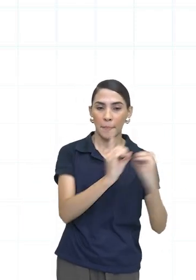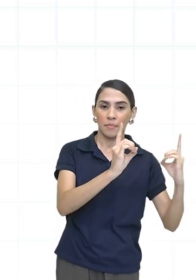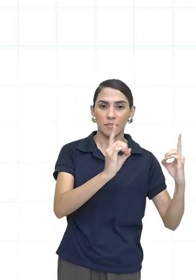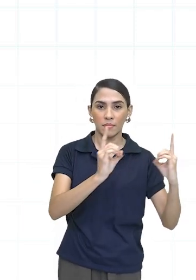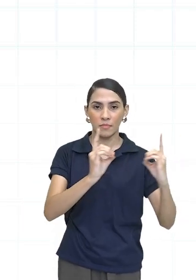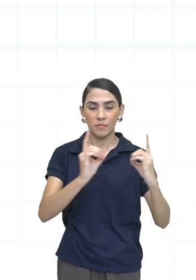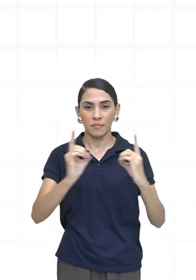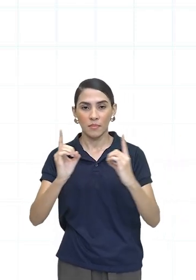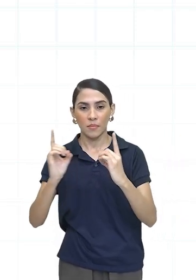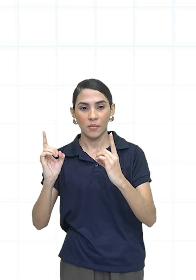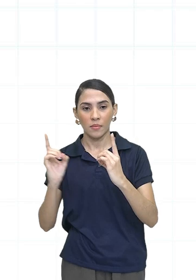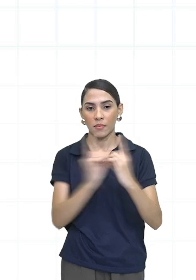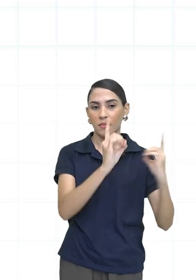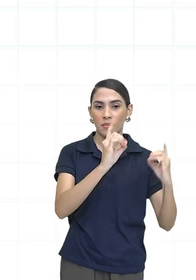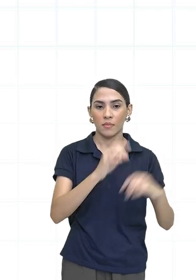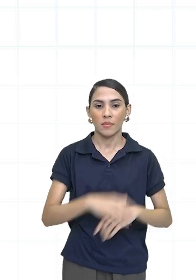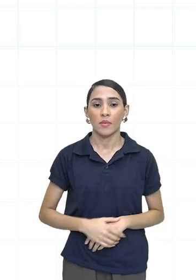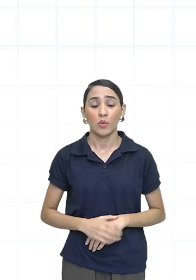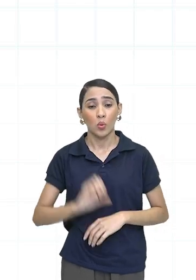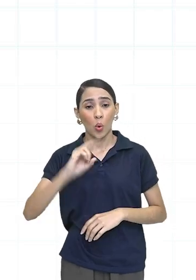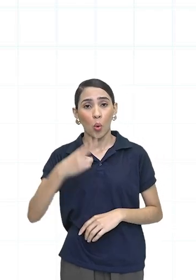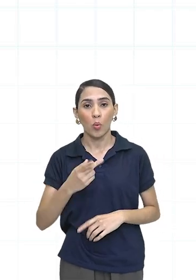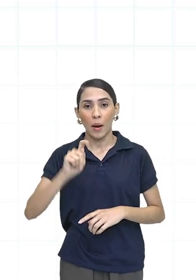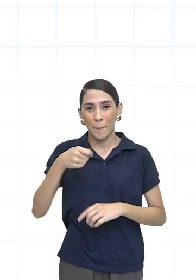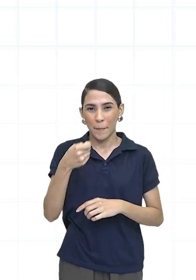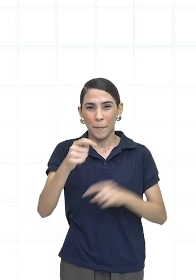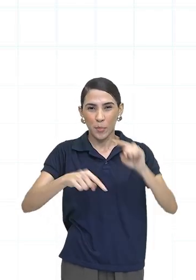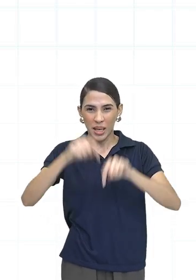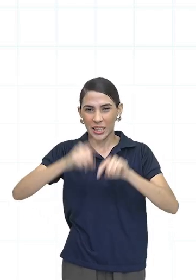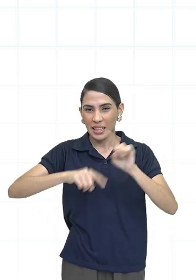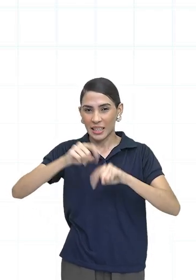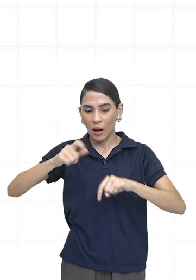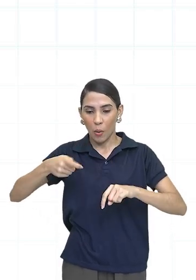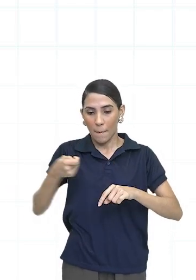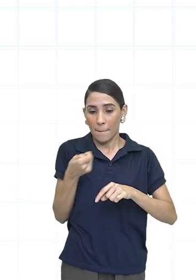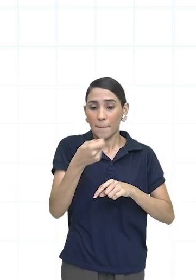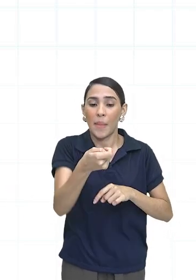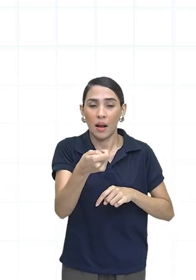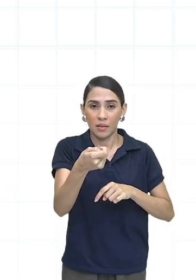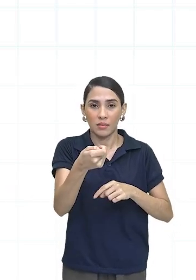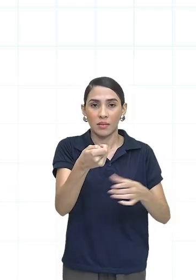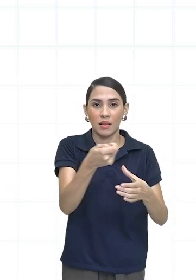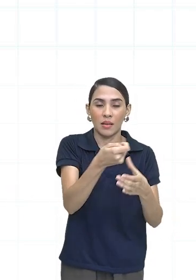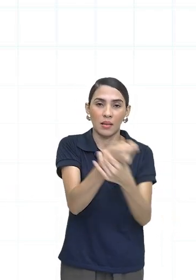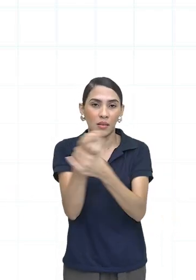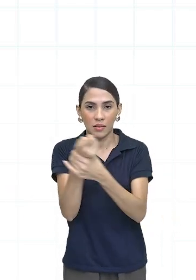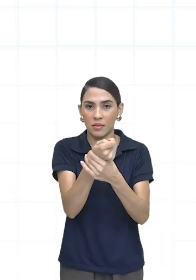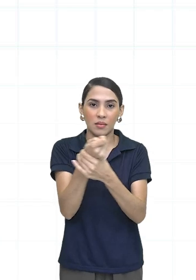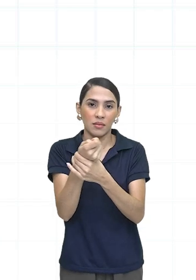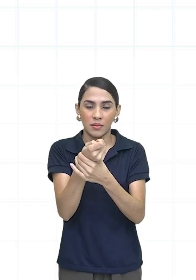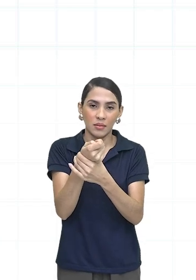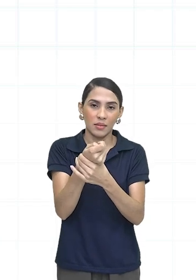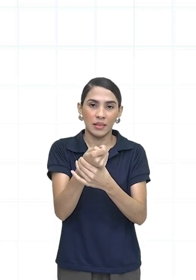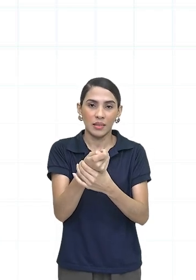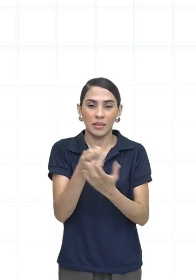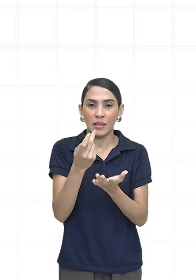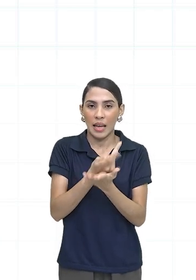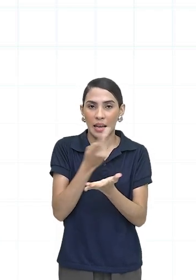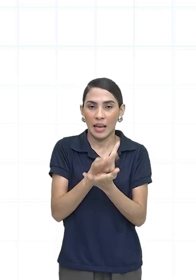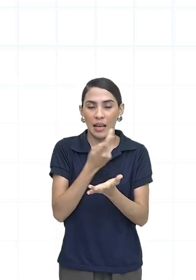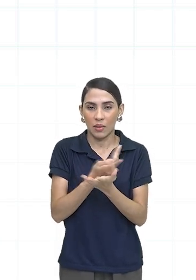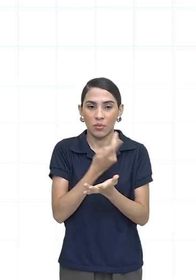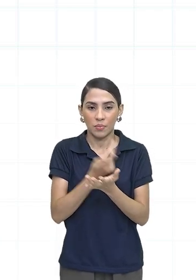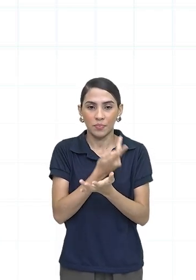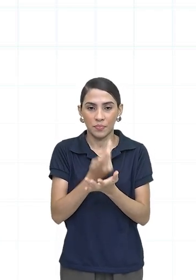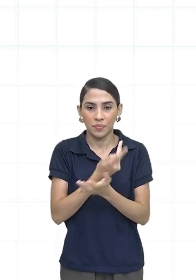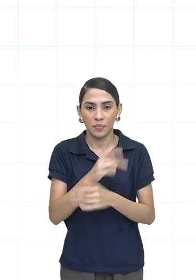da área de luta, quando ele segura a shinai fora da parte da espada, da katana, que é para